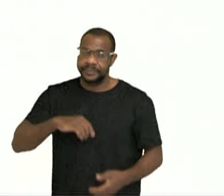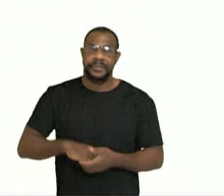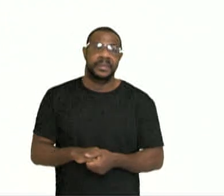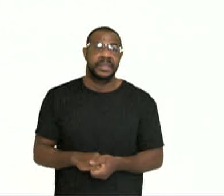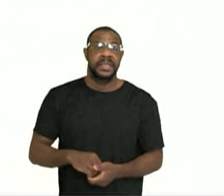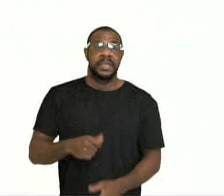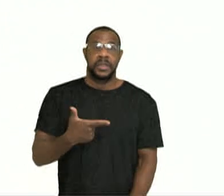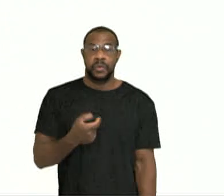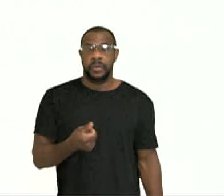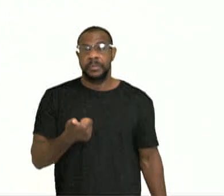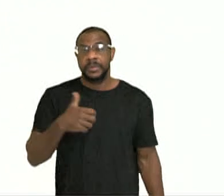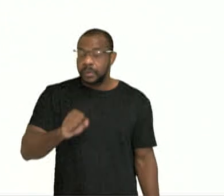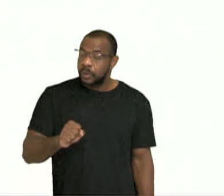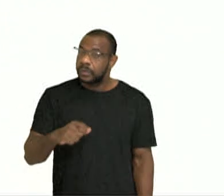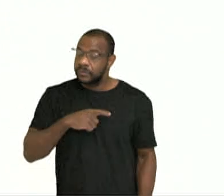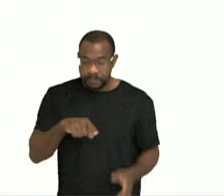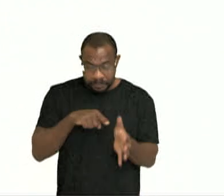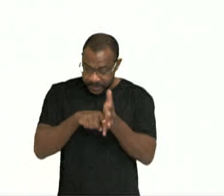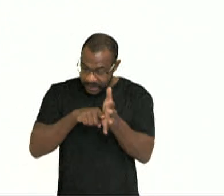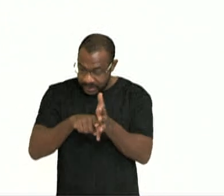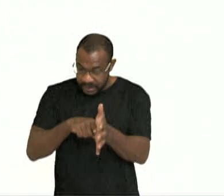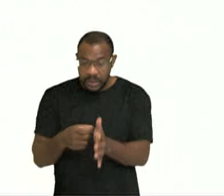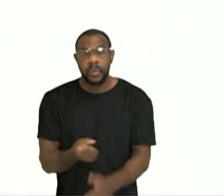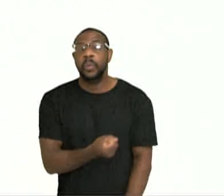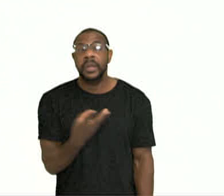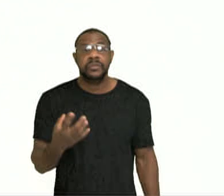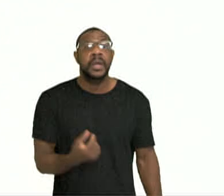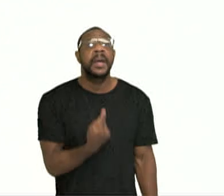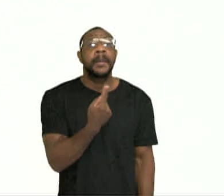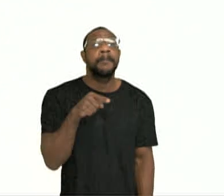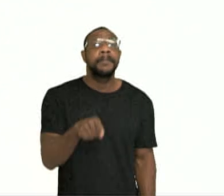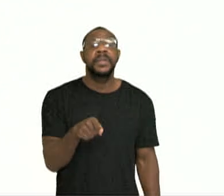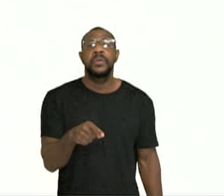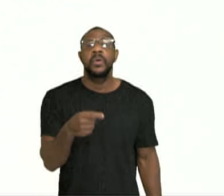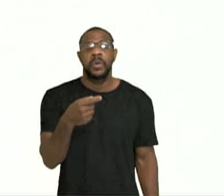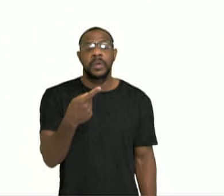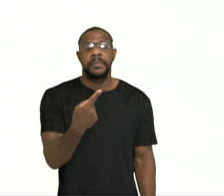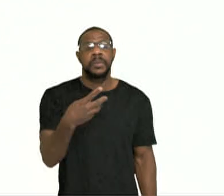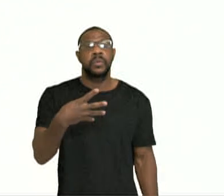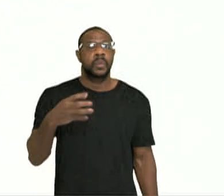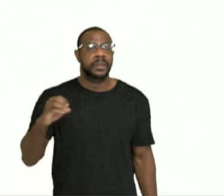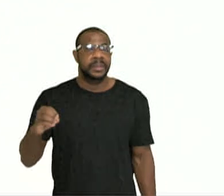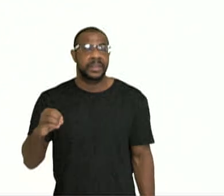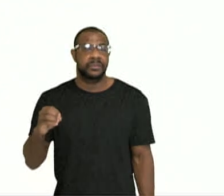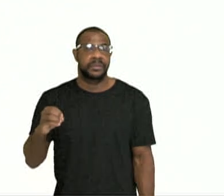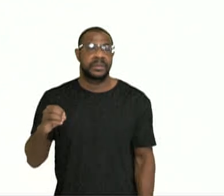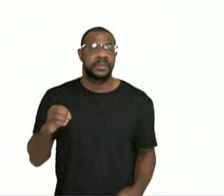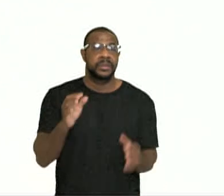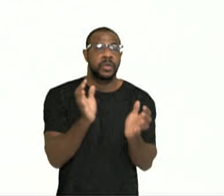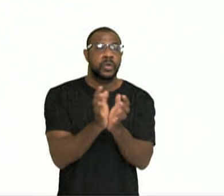eram analisadas 1.400 espécies e agora são